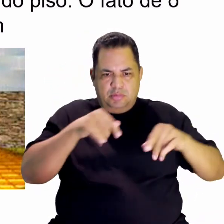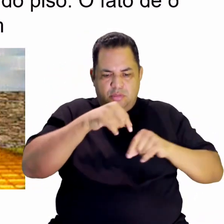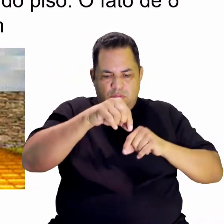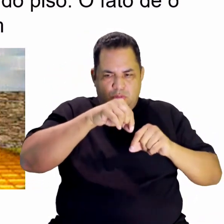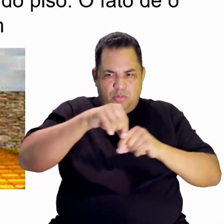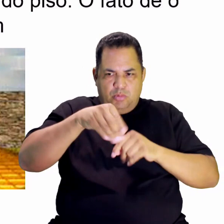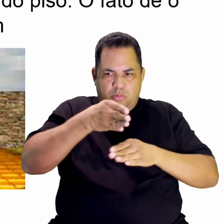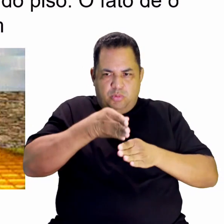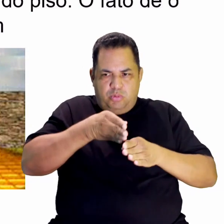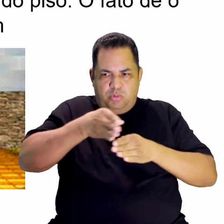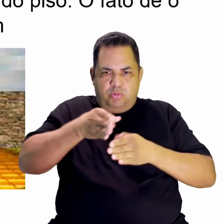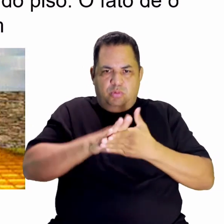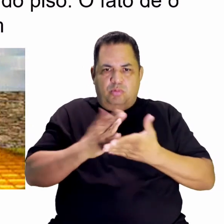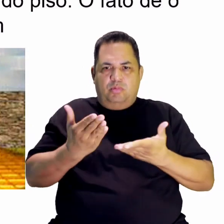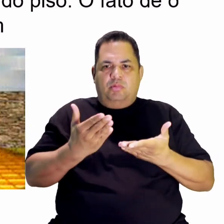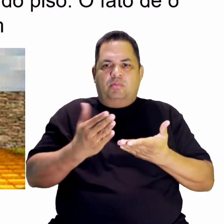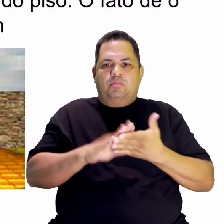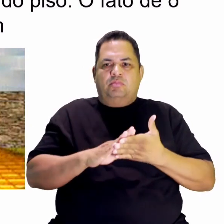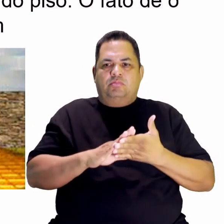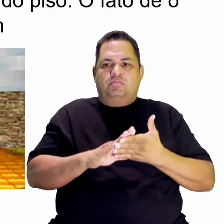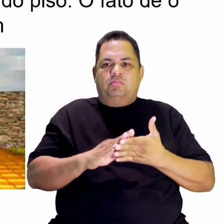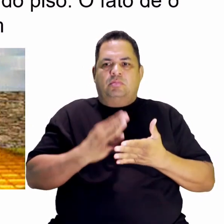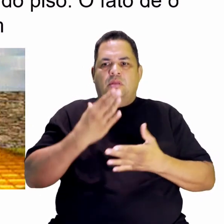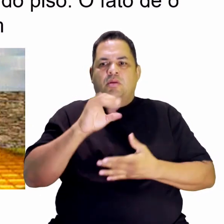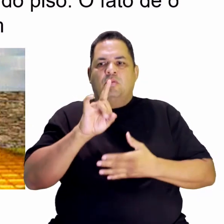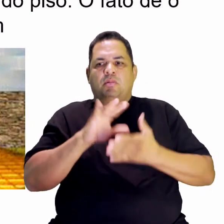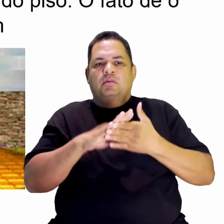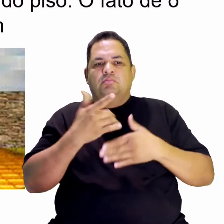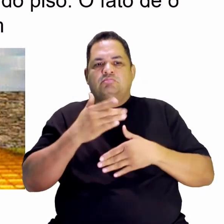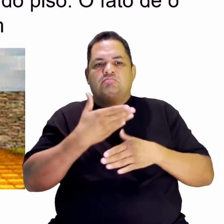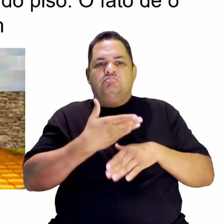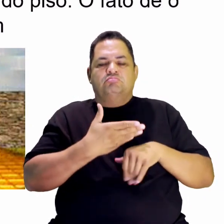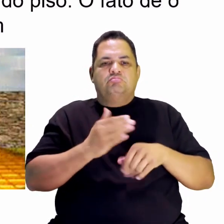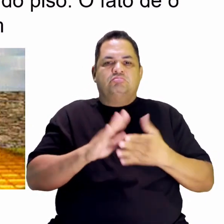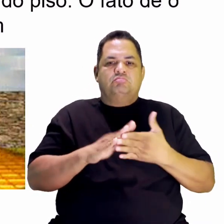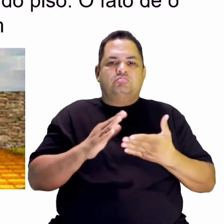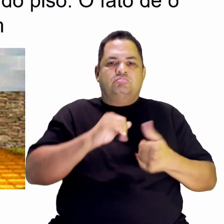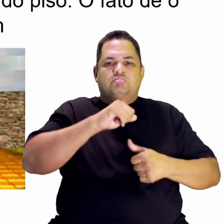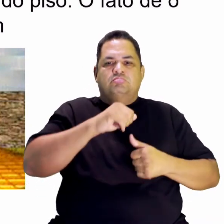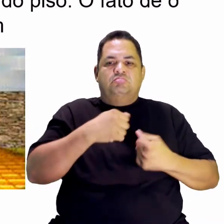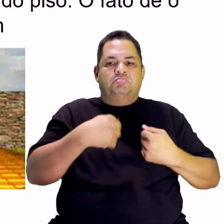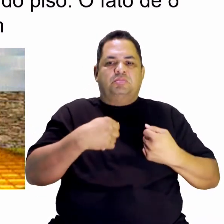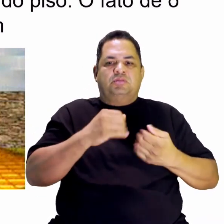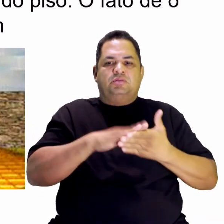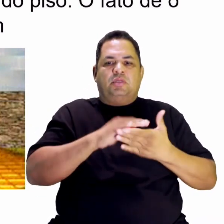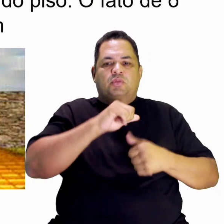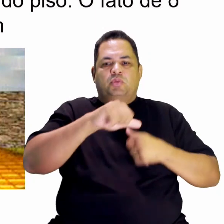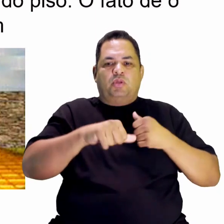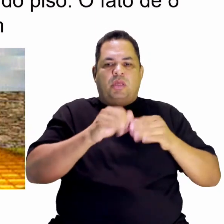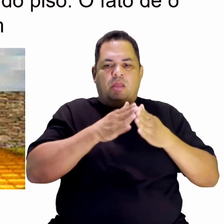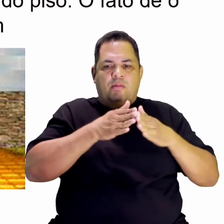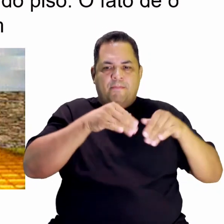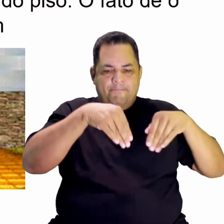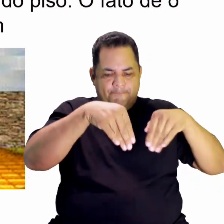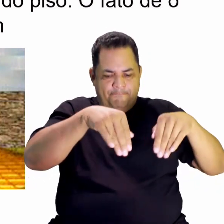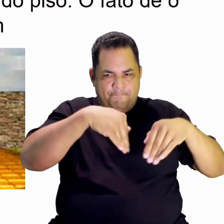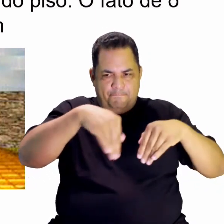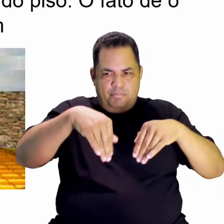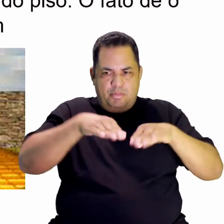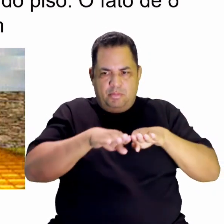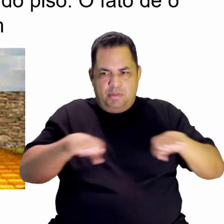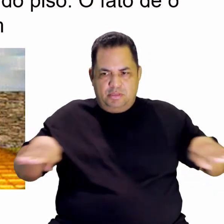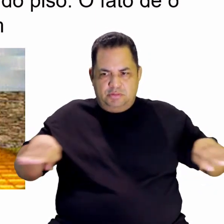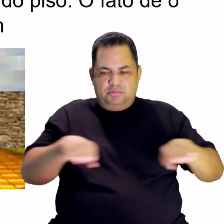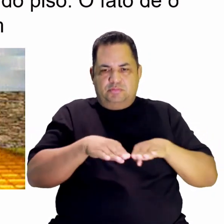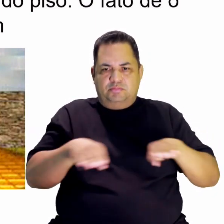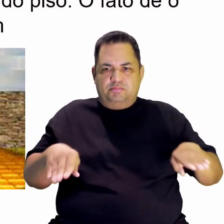piso. Atitude ecoprática, que não gera entulho, pois torna desnecessária a troca do piso. O fato